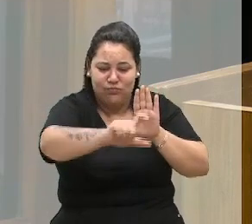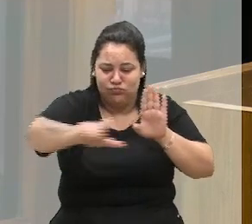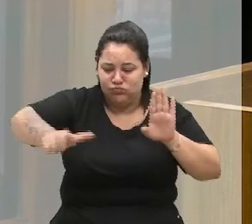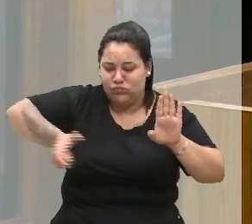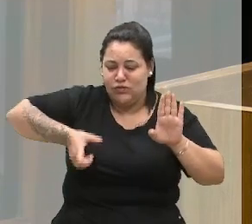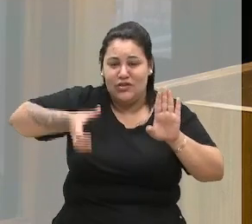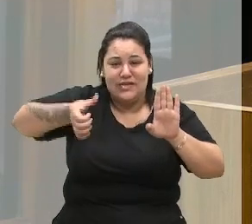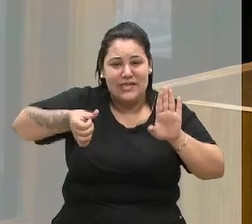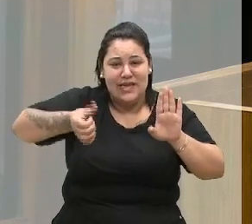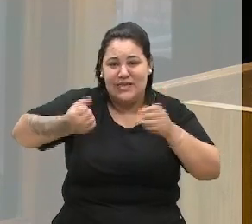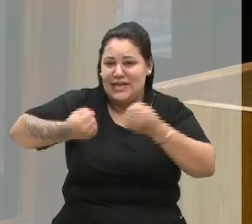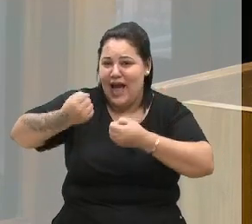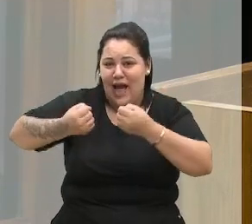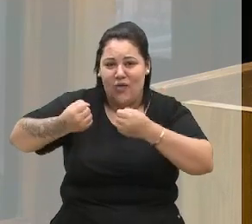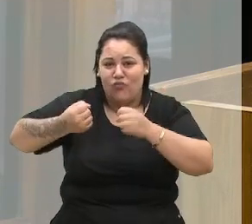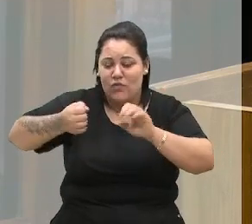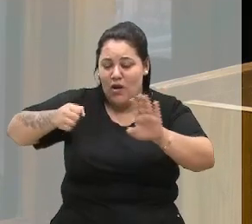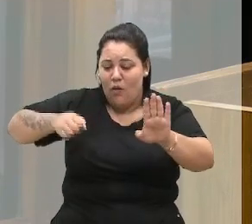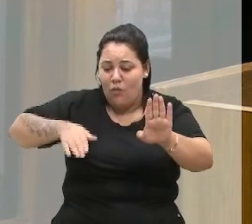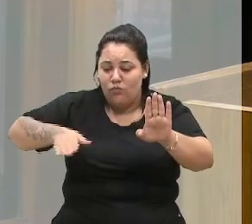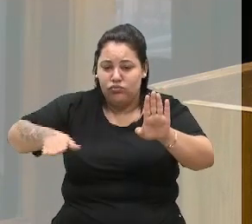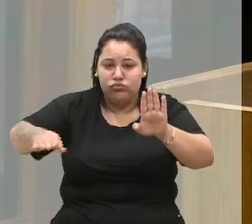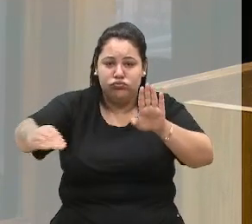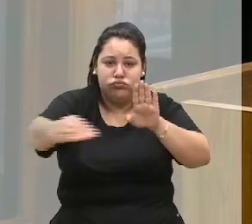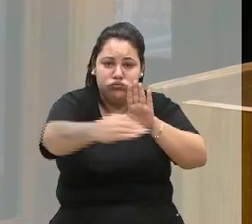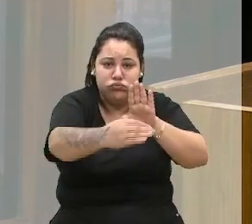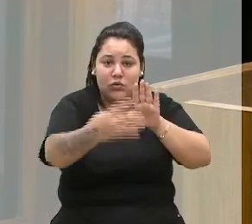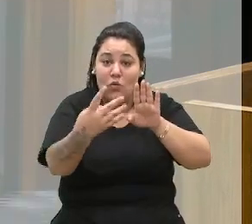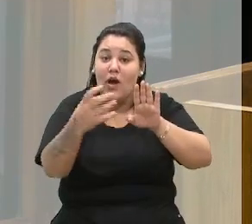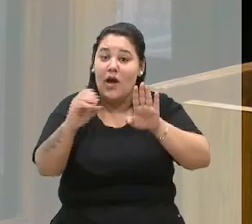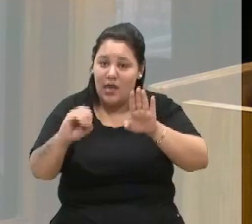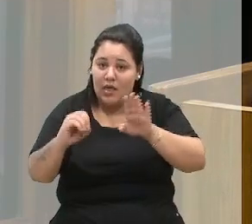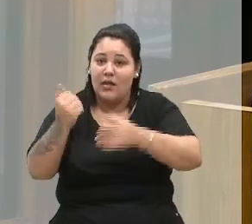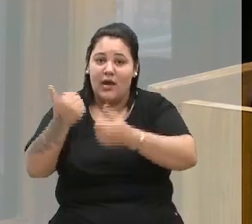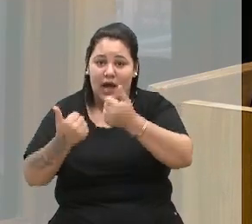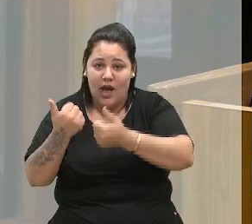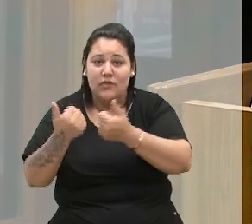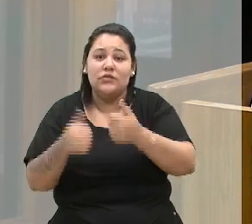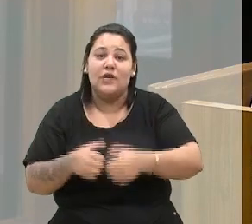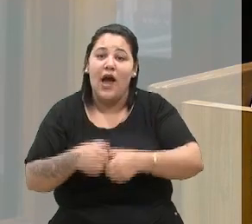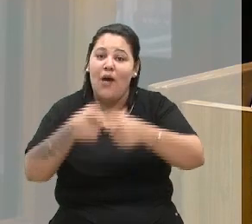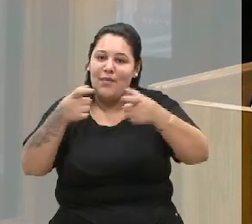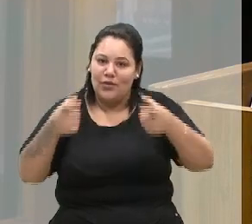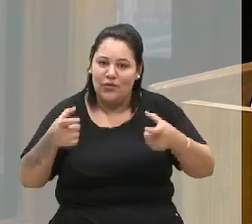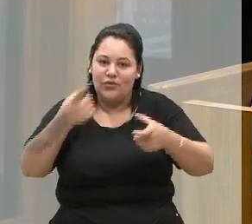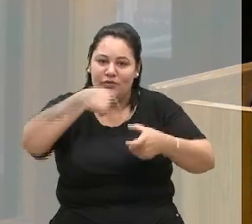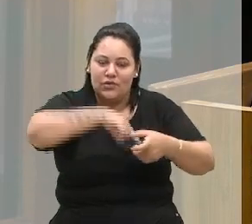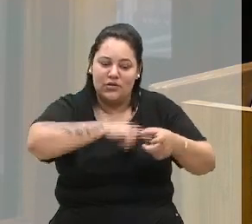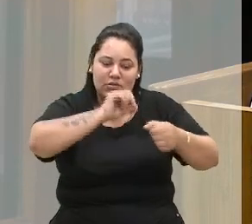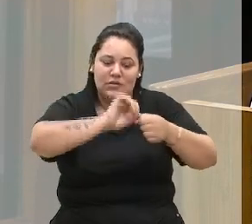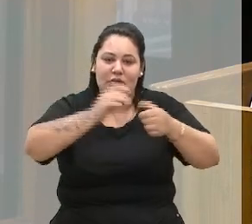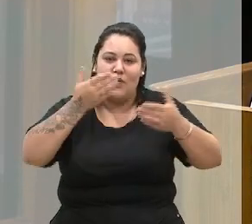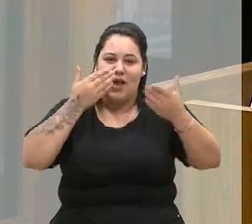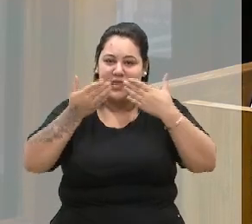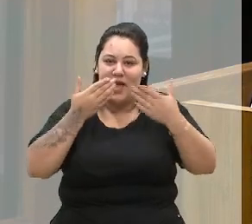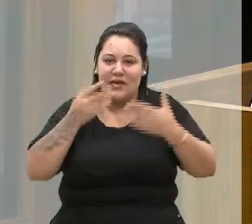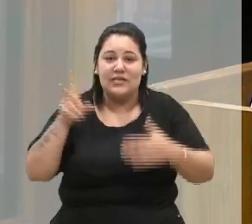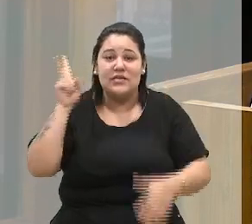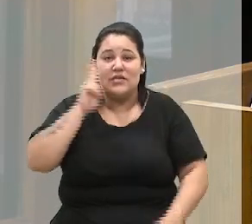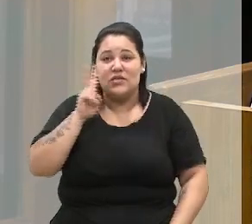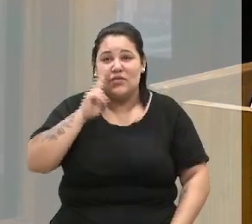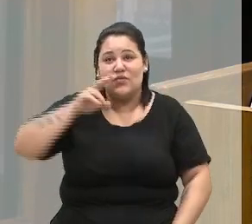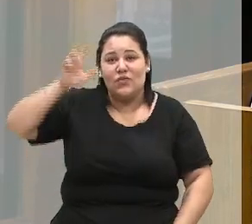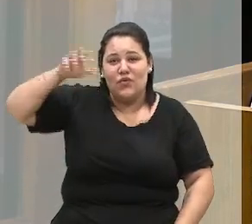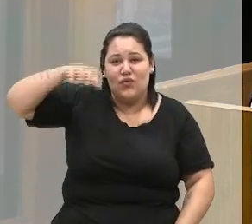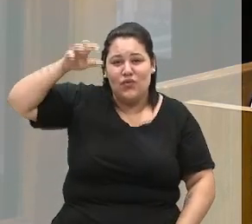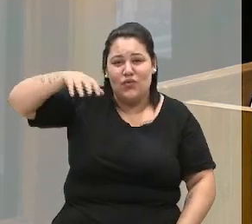caberá 40 carros, e nós fizemos uma análise agora, segunda-feira, estava chovendo